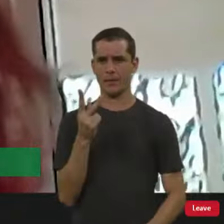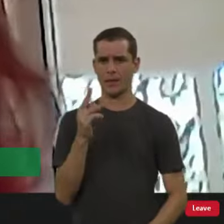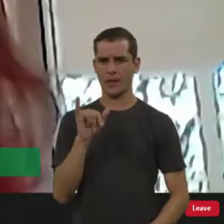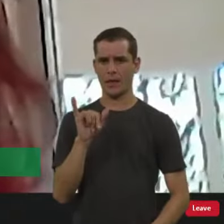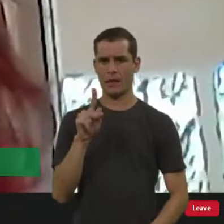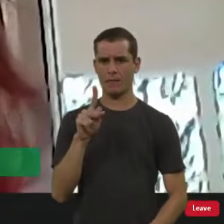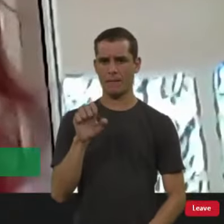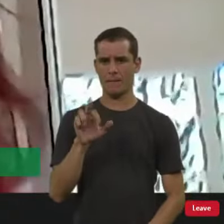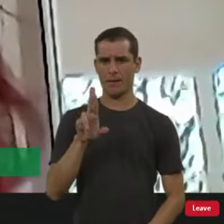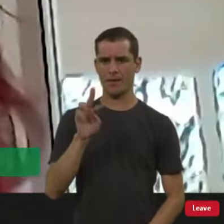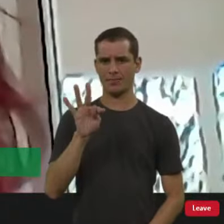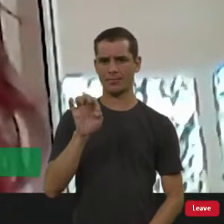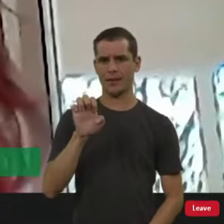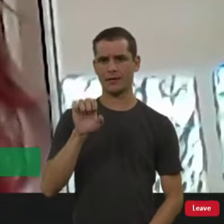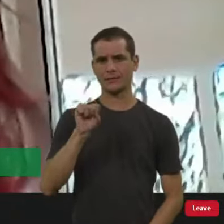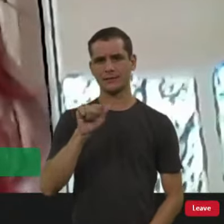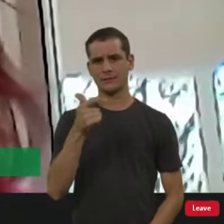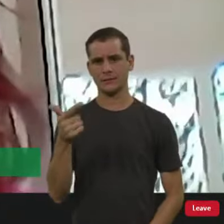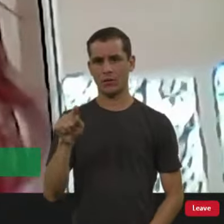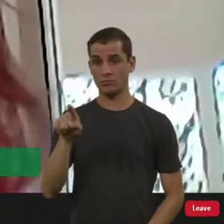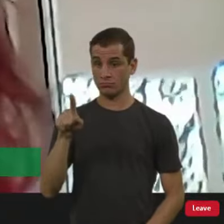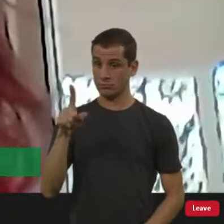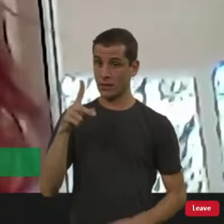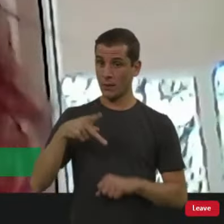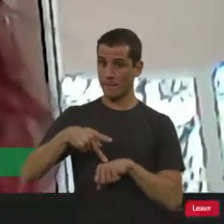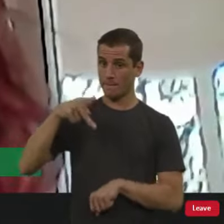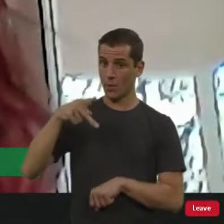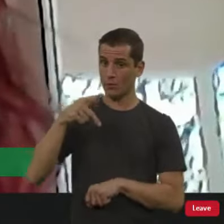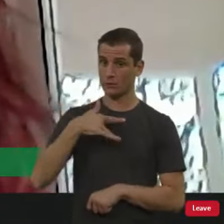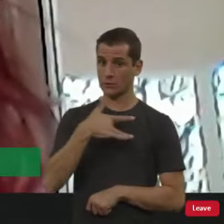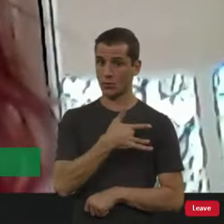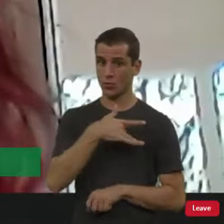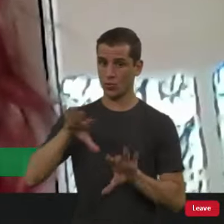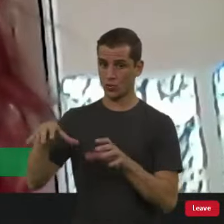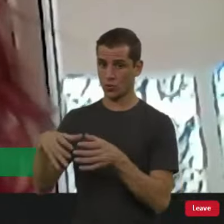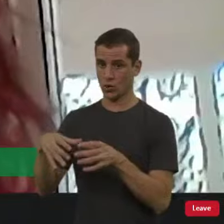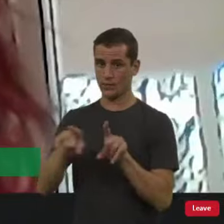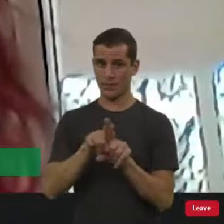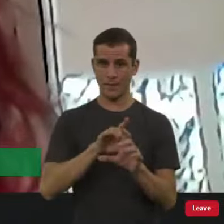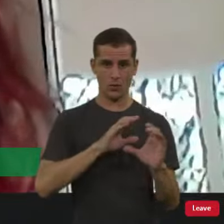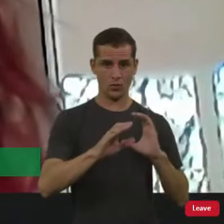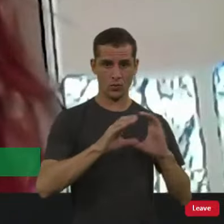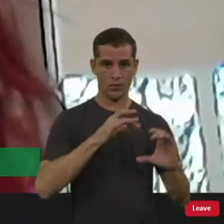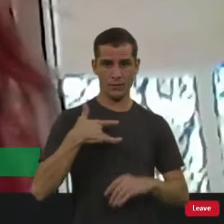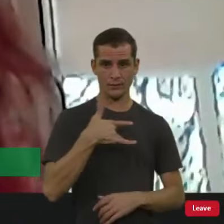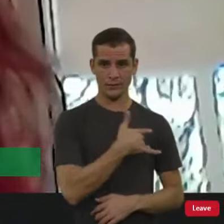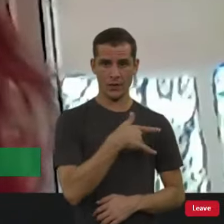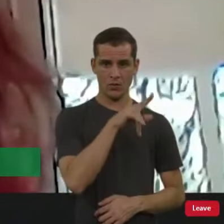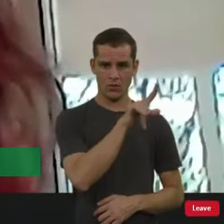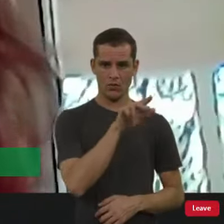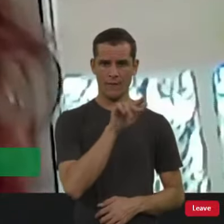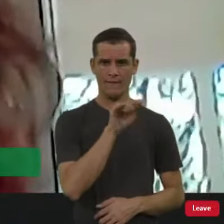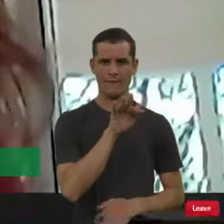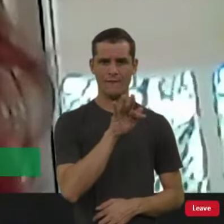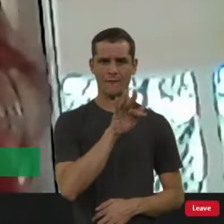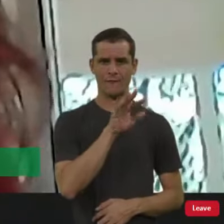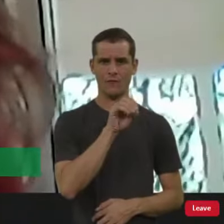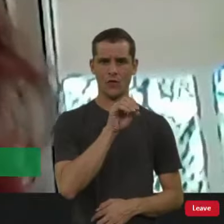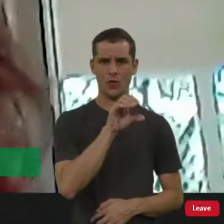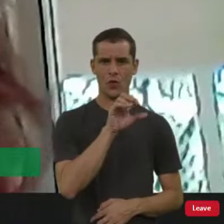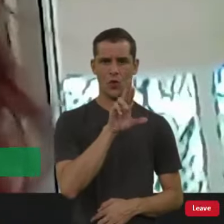comunicação, sou pós-graduada em saúde coletiva e em comunicação e saúde pela Fiocruz Brasília. Então, nesse sentido, o tom da